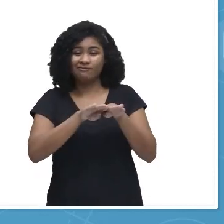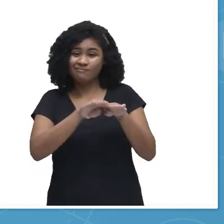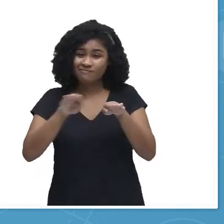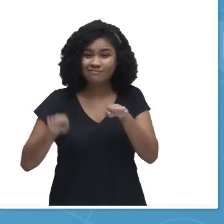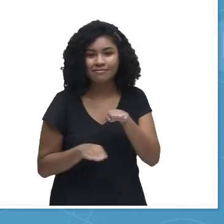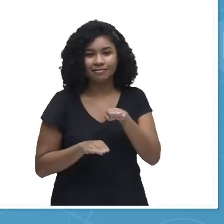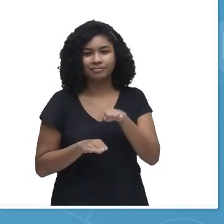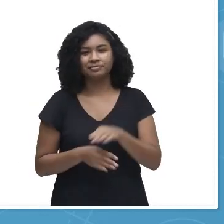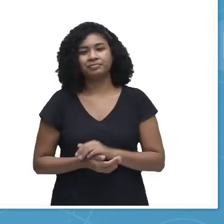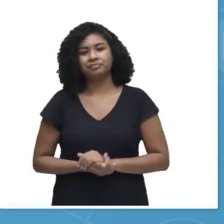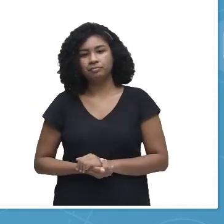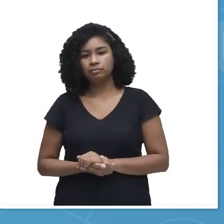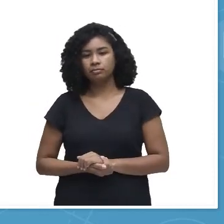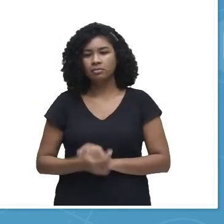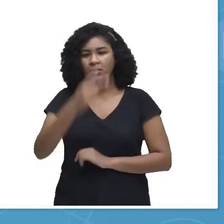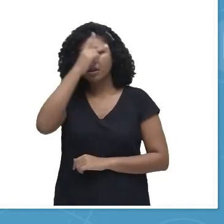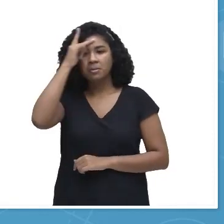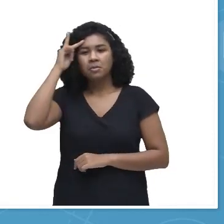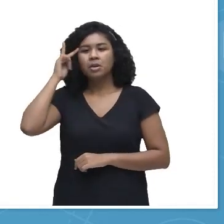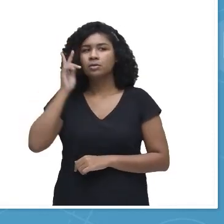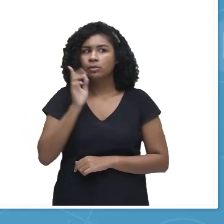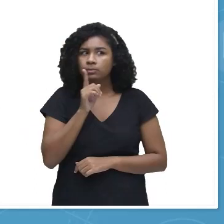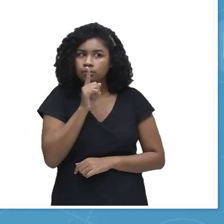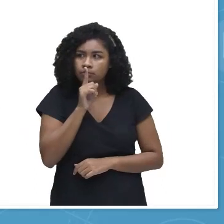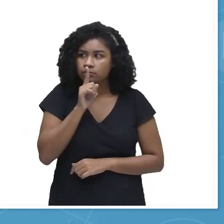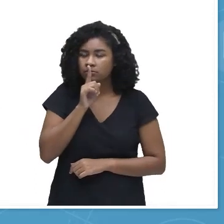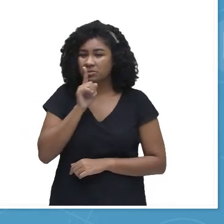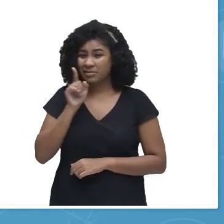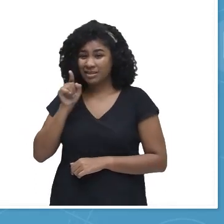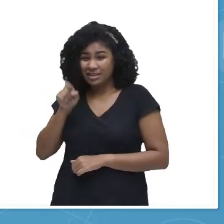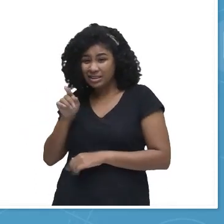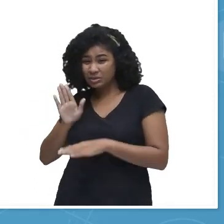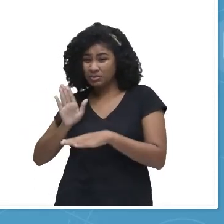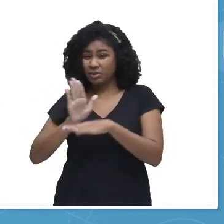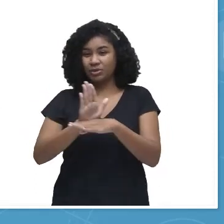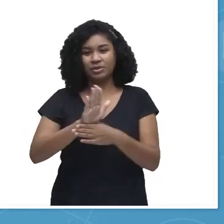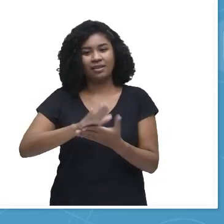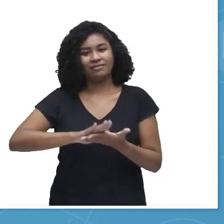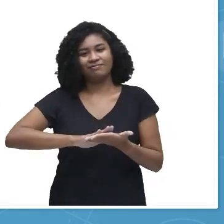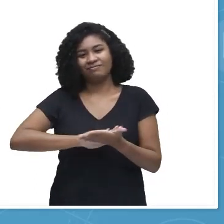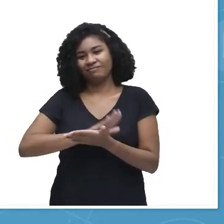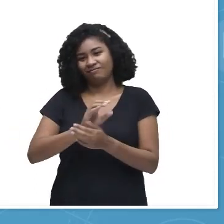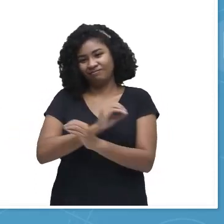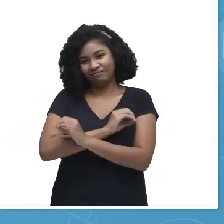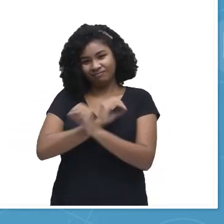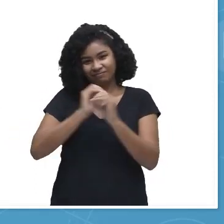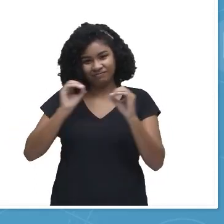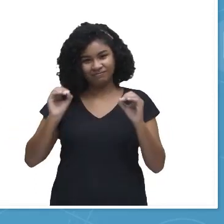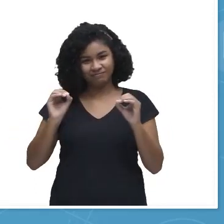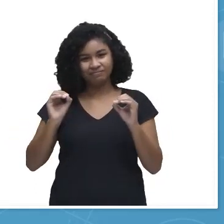em nada ao país. Por isso, precisamos falar sobre trajetórias positivas e de grandes representantes